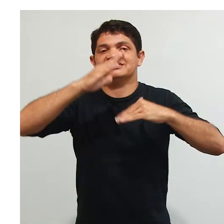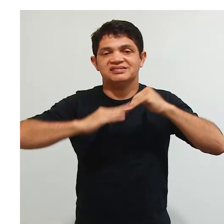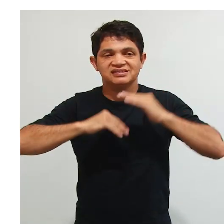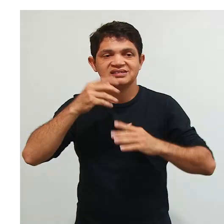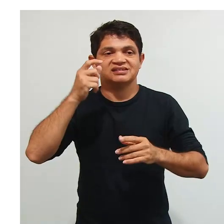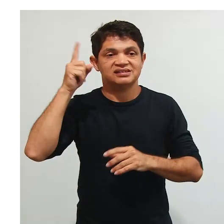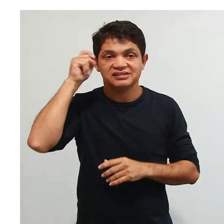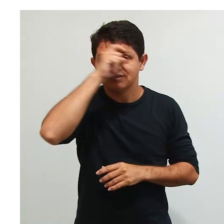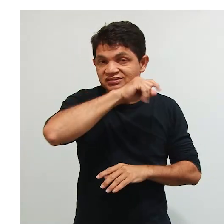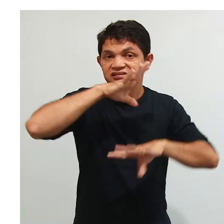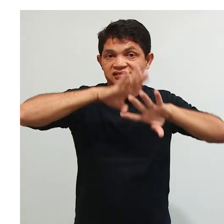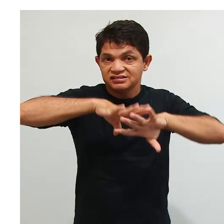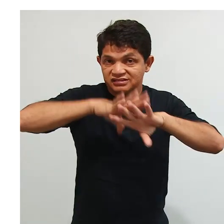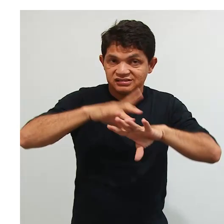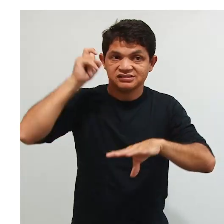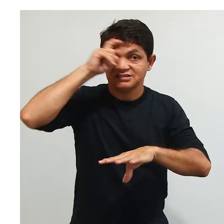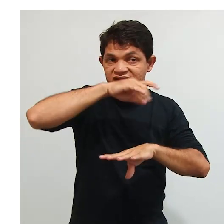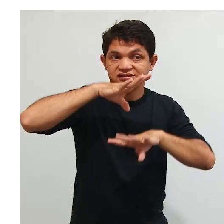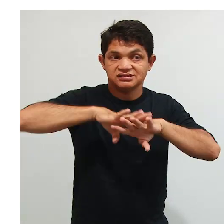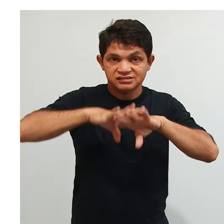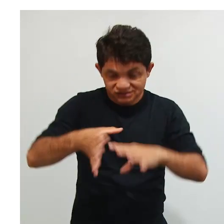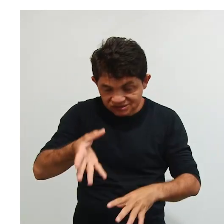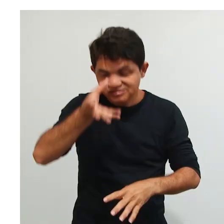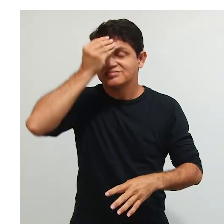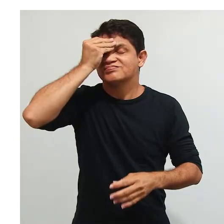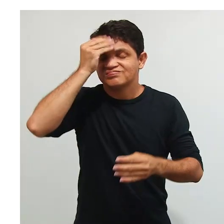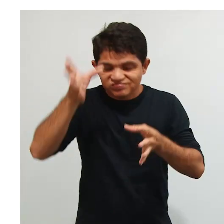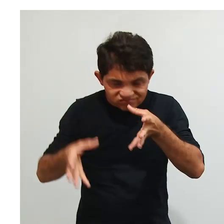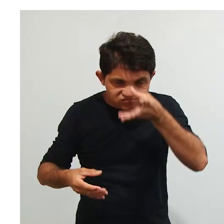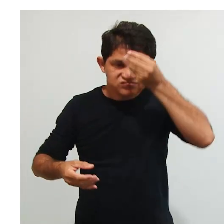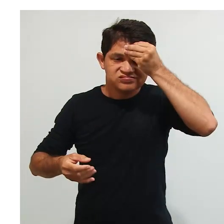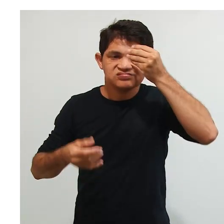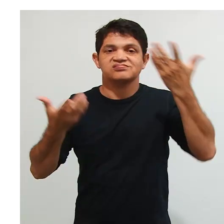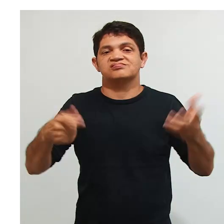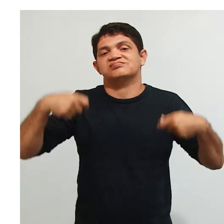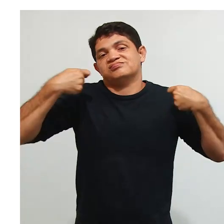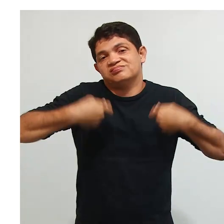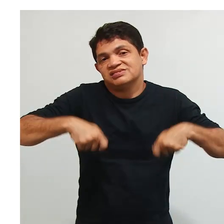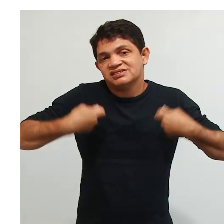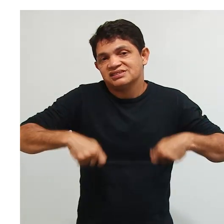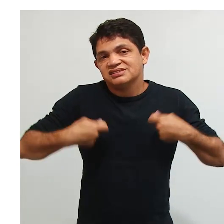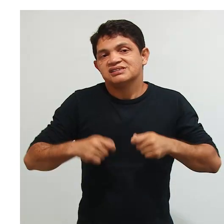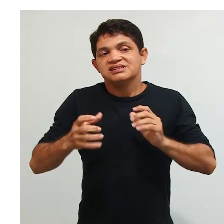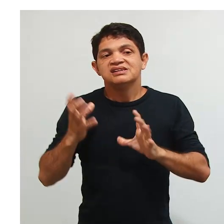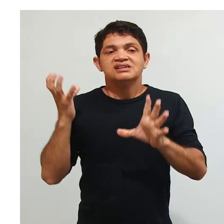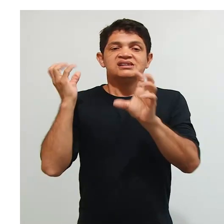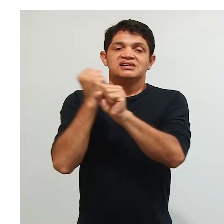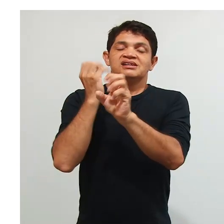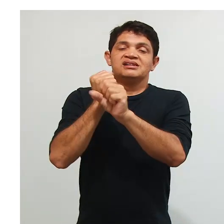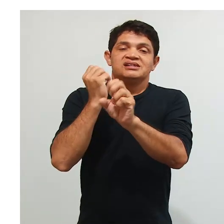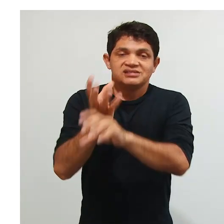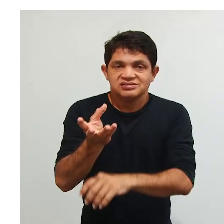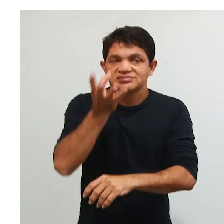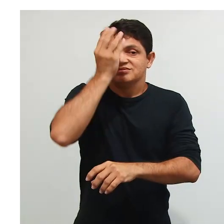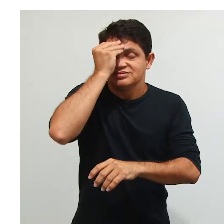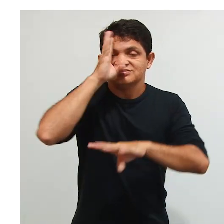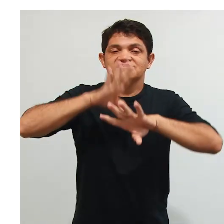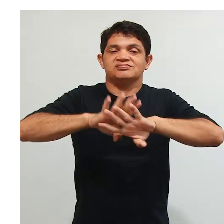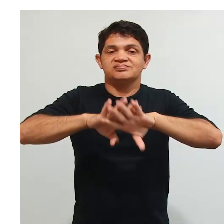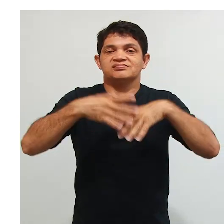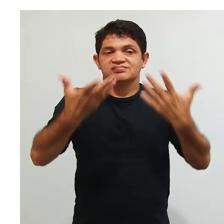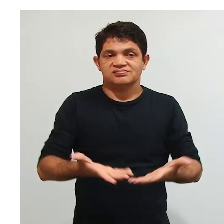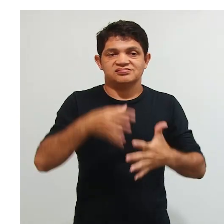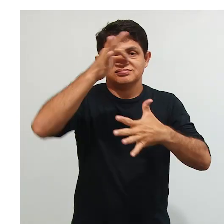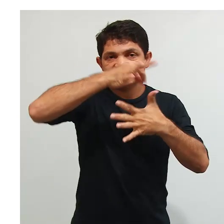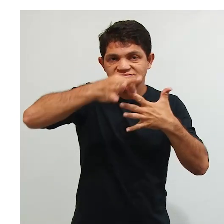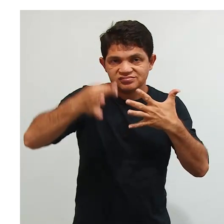verificados prejuízos no senso numérico, na memorização de fatos aritméticos, na precisão em cálculos e no raciocínio lógico